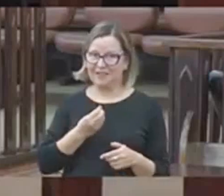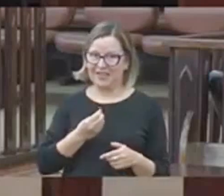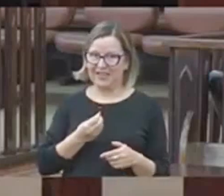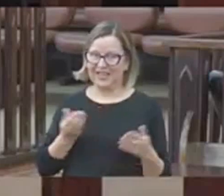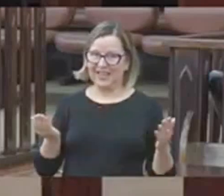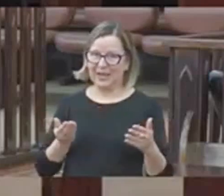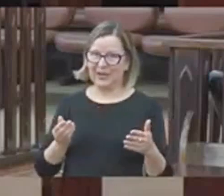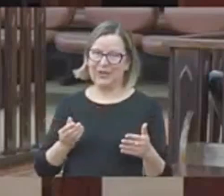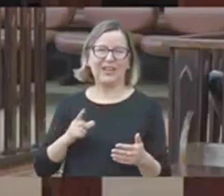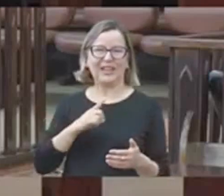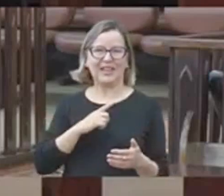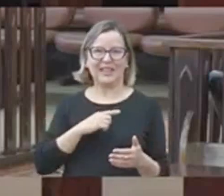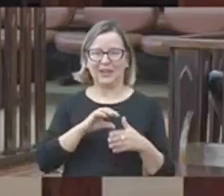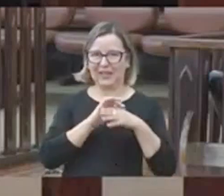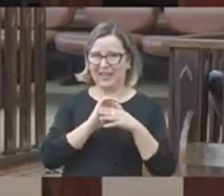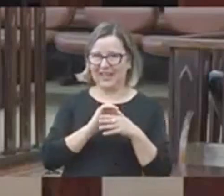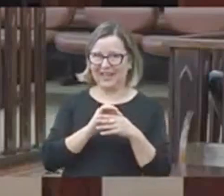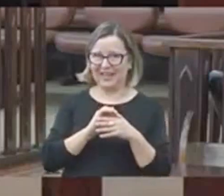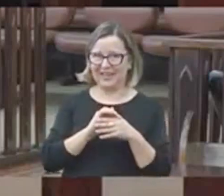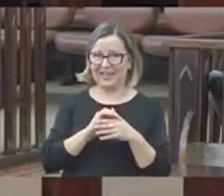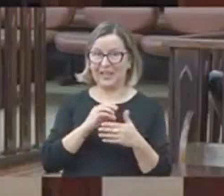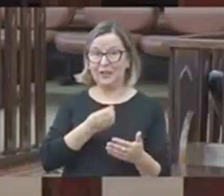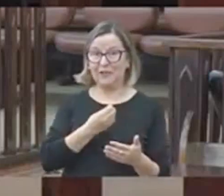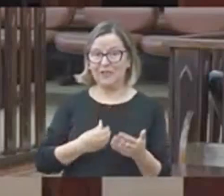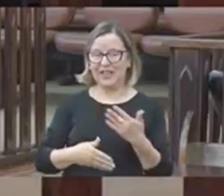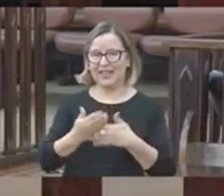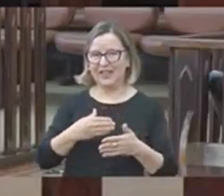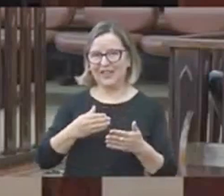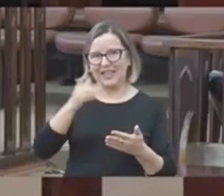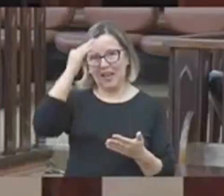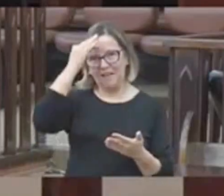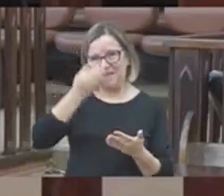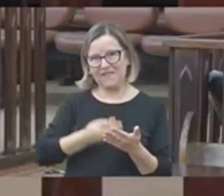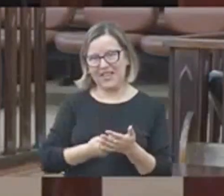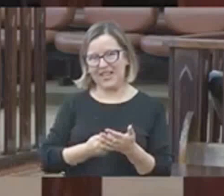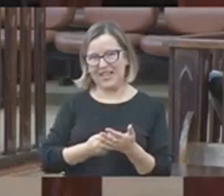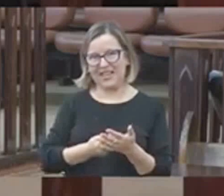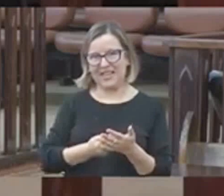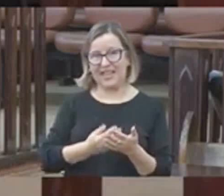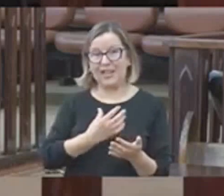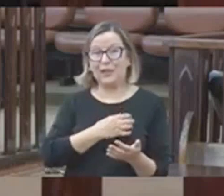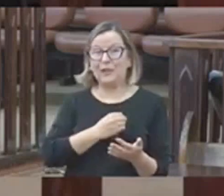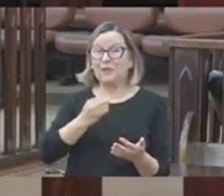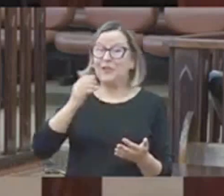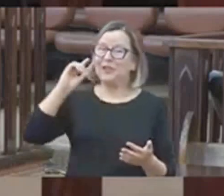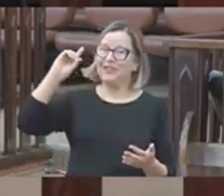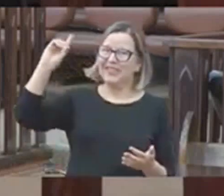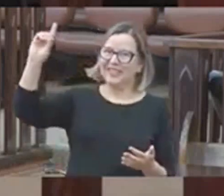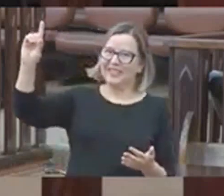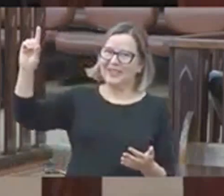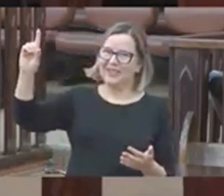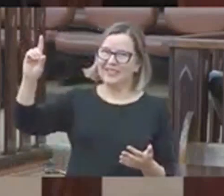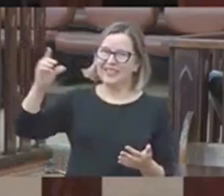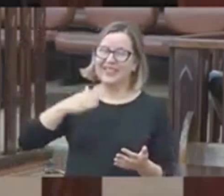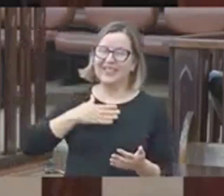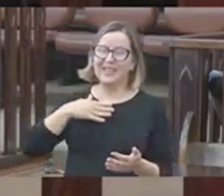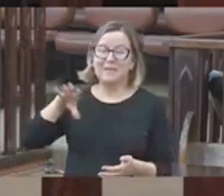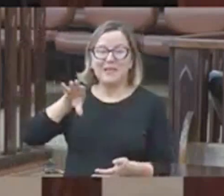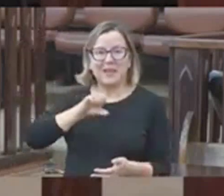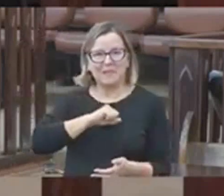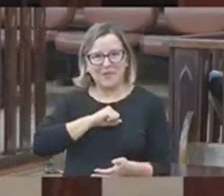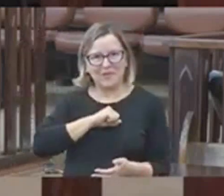de verdade, genuína no seu coração, nós podemos crer que o próximo passo é a atitude